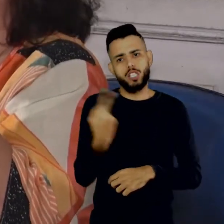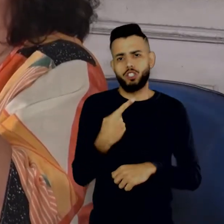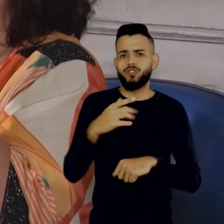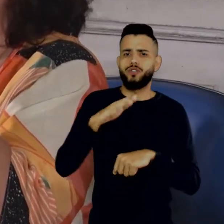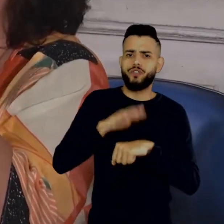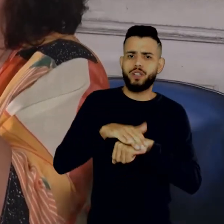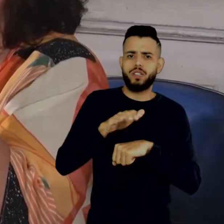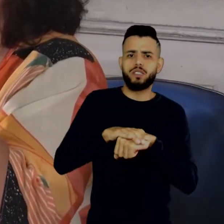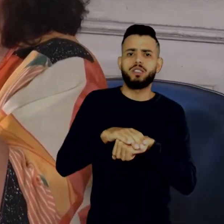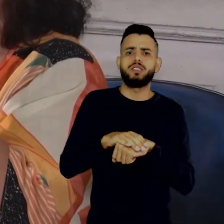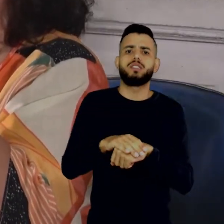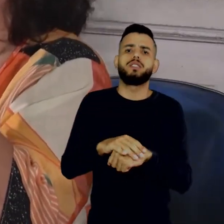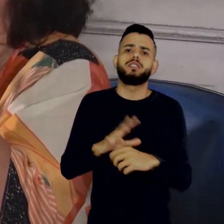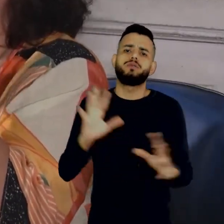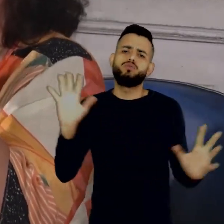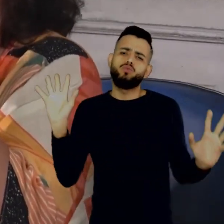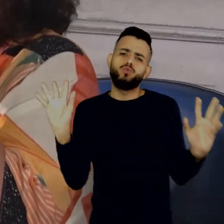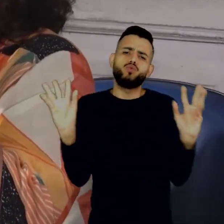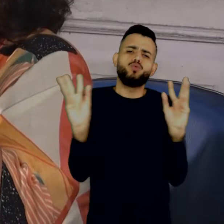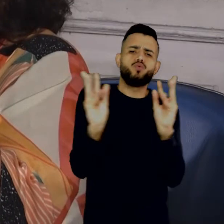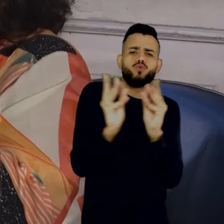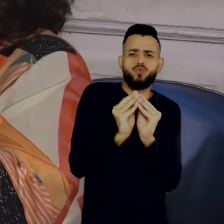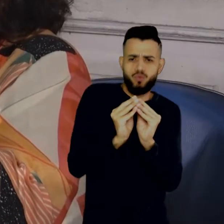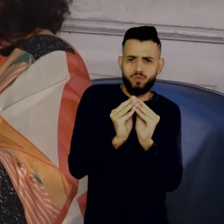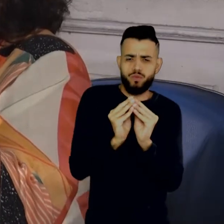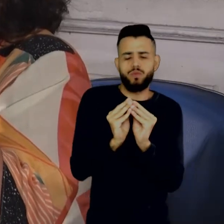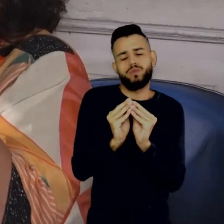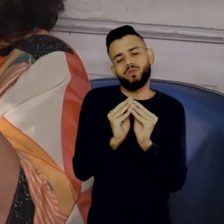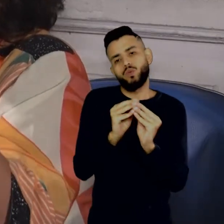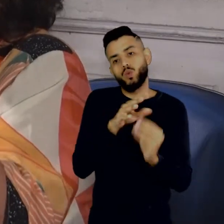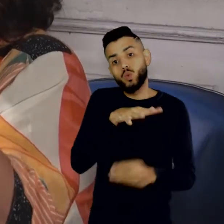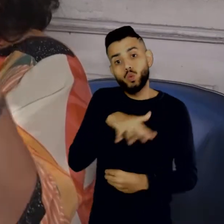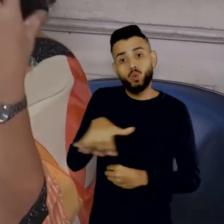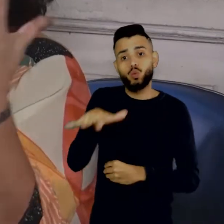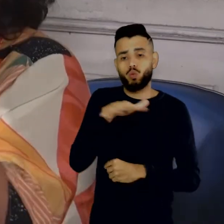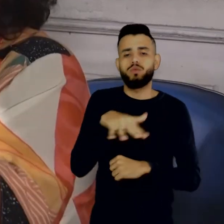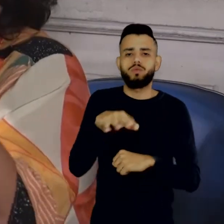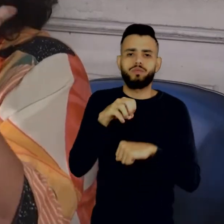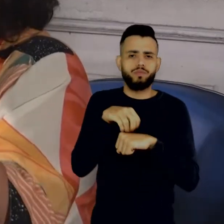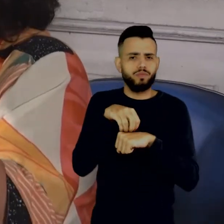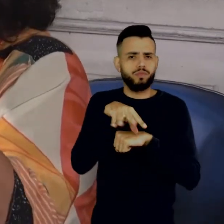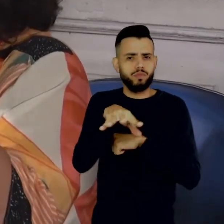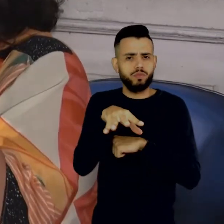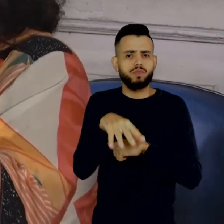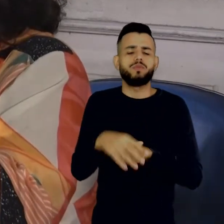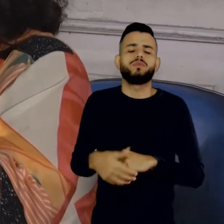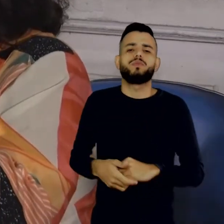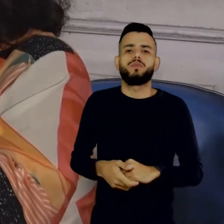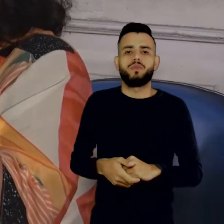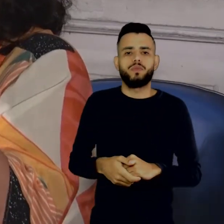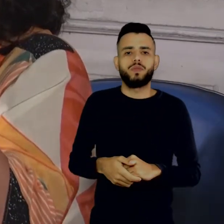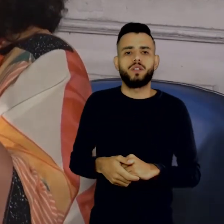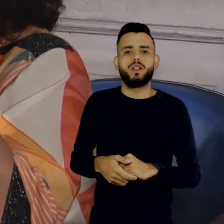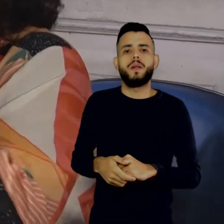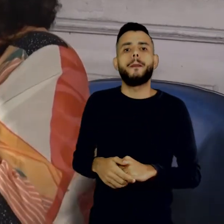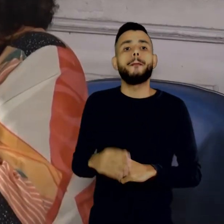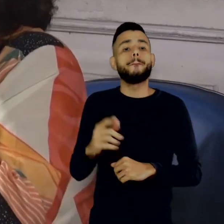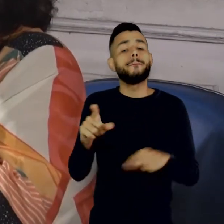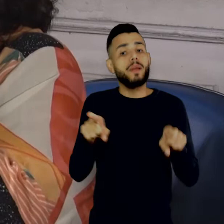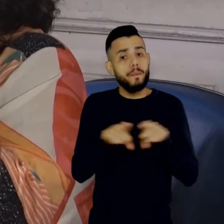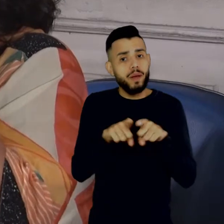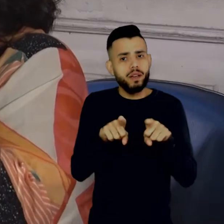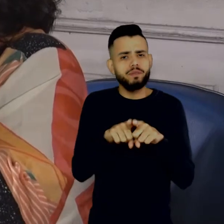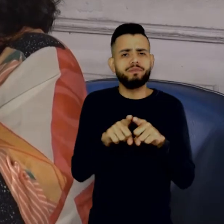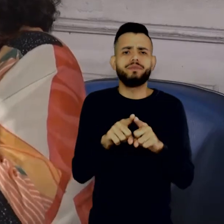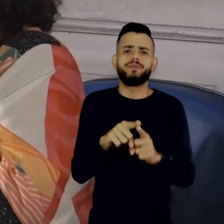um, procurou sintetizar as recomendações de todo o estudo, né?